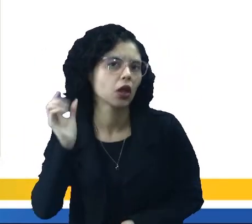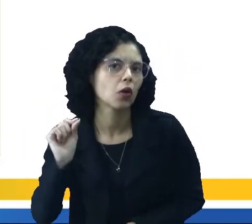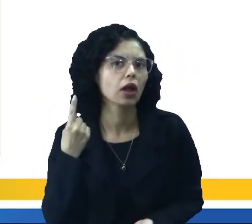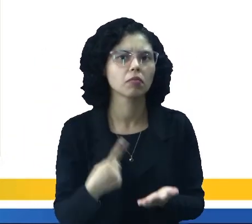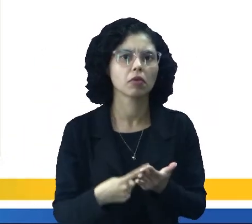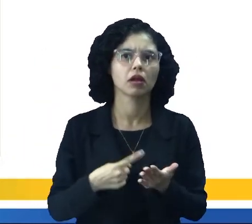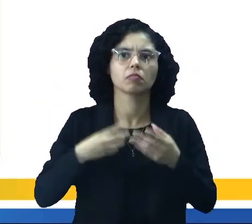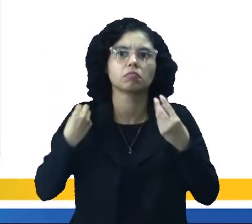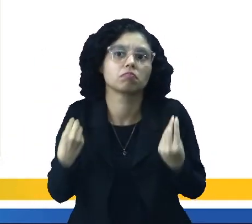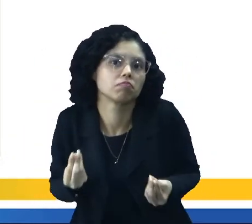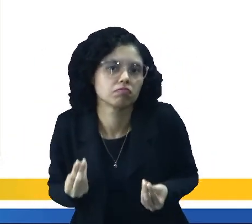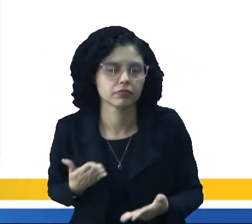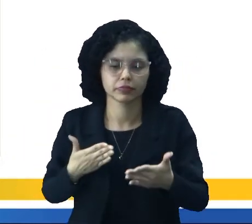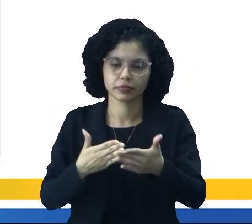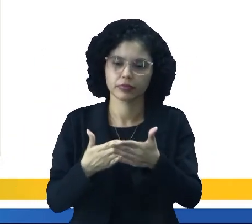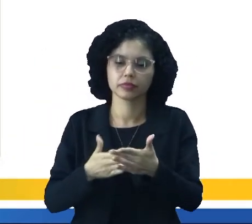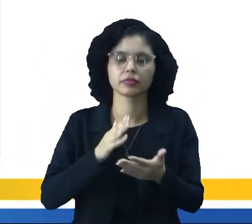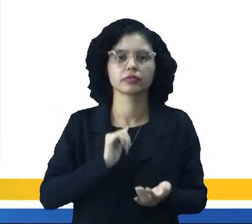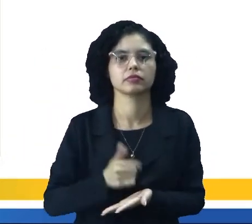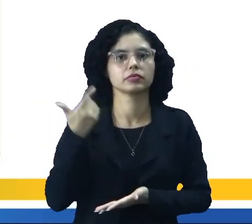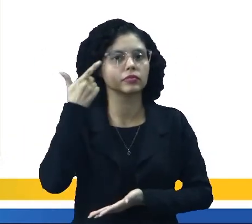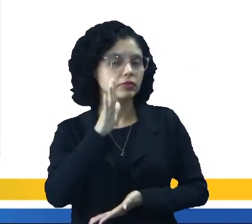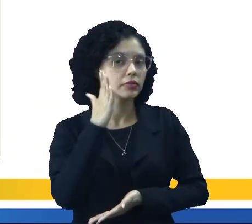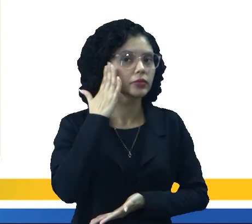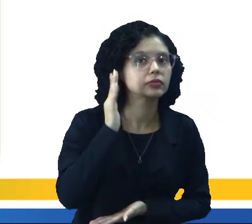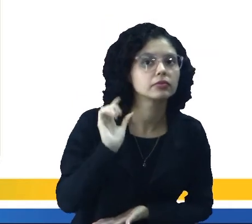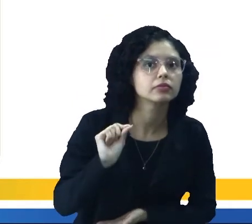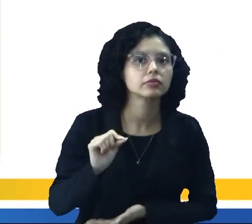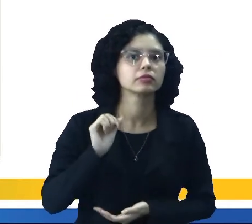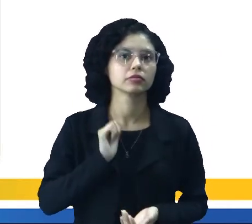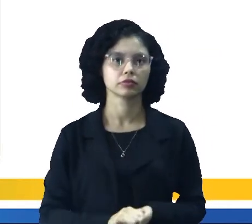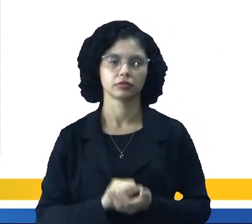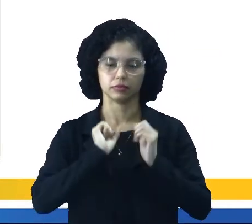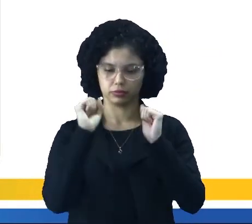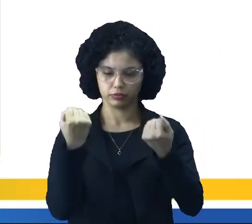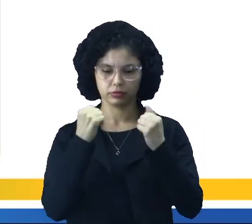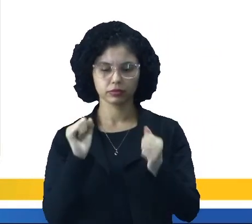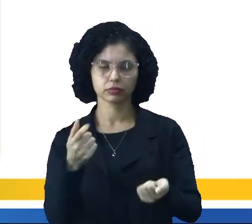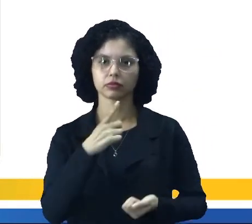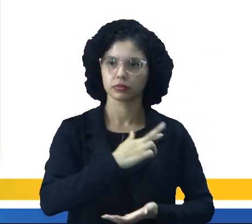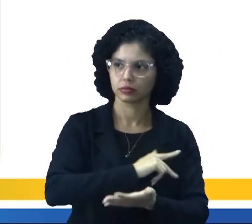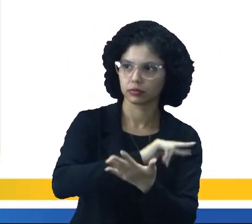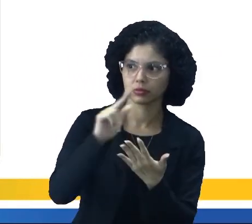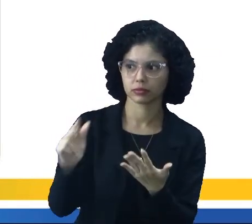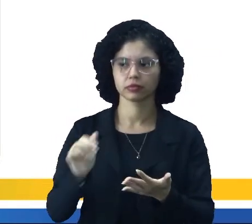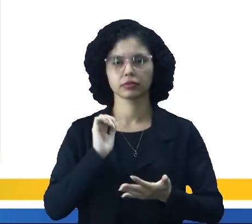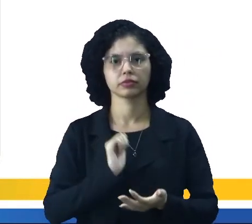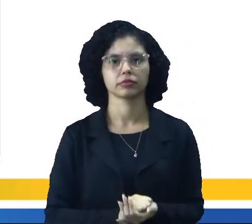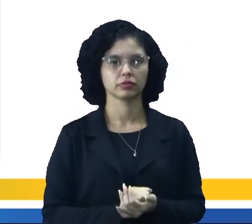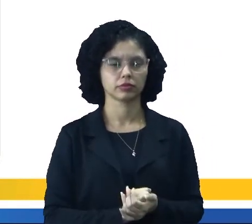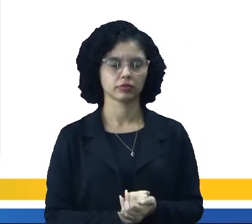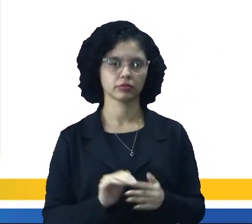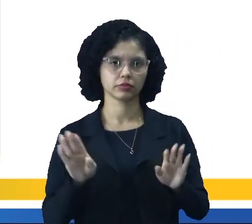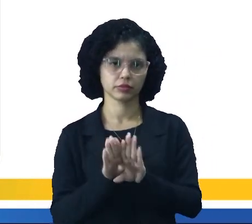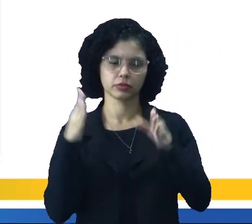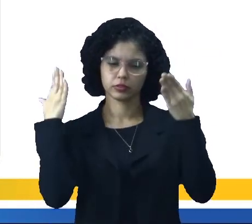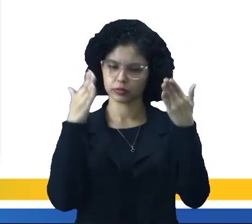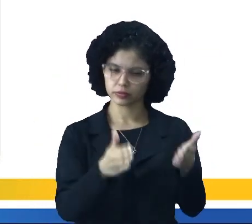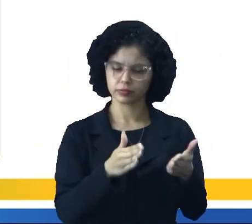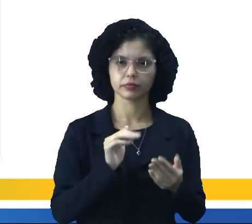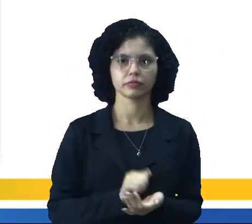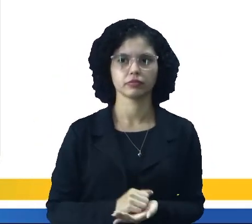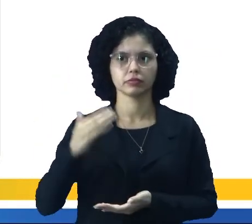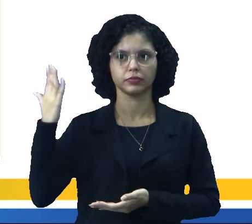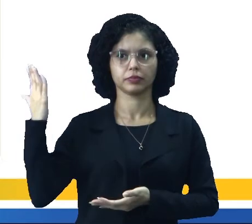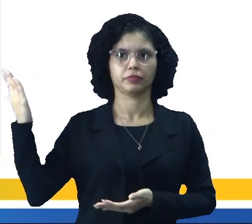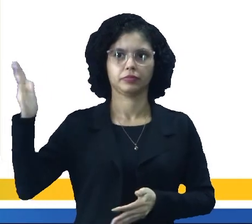me condicionar? Por que eu vou me limitar? Porque a gente consegue entender que a atividade física, ela tem diversas vertentes e diversos objetivos.